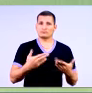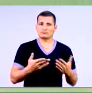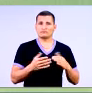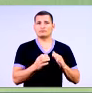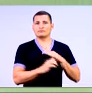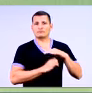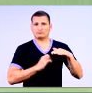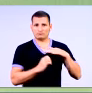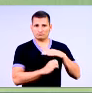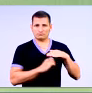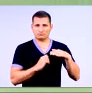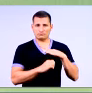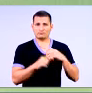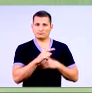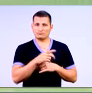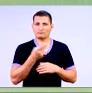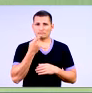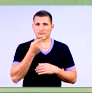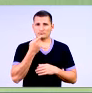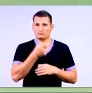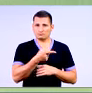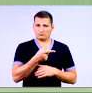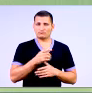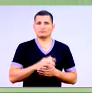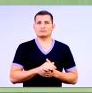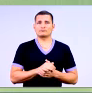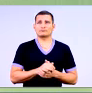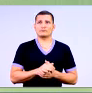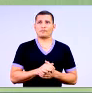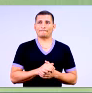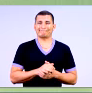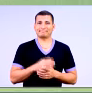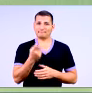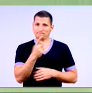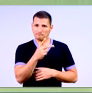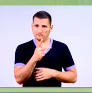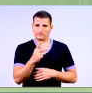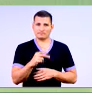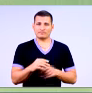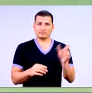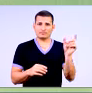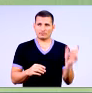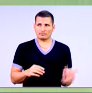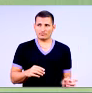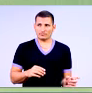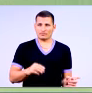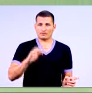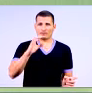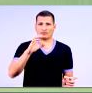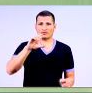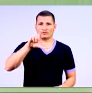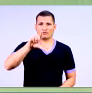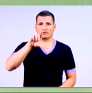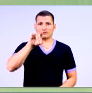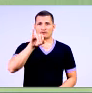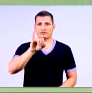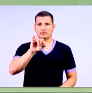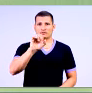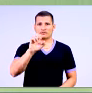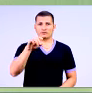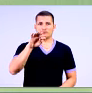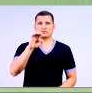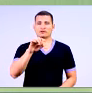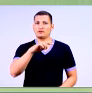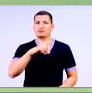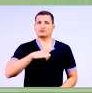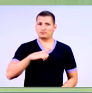ela vai dizer, né, para os seus clientes que ela tem determinados produtos, que ela